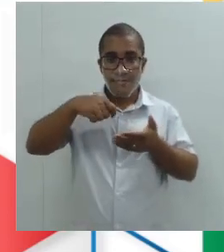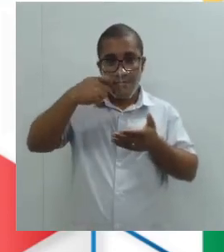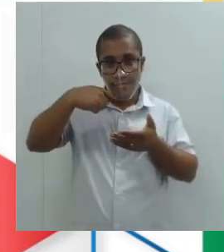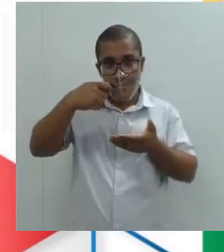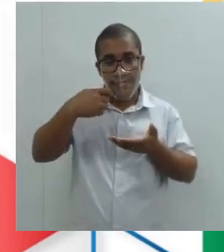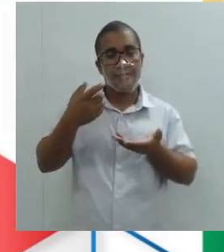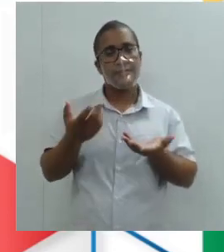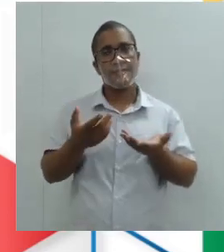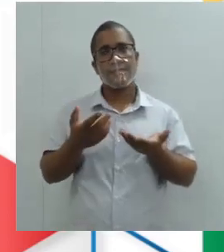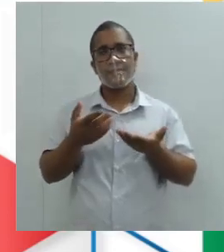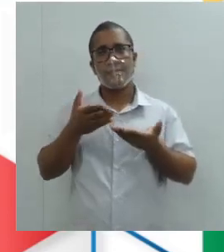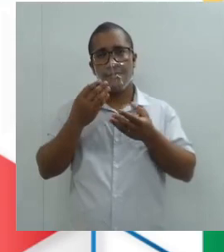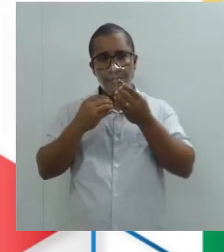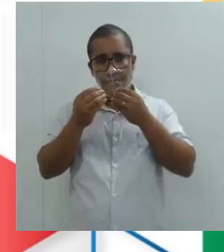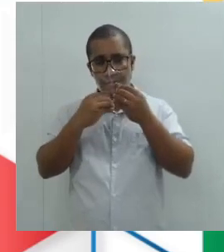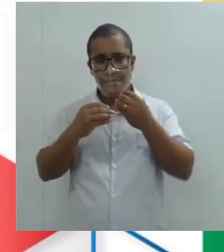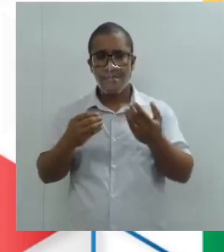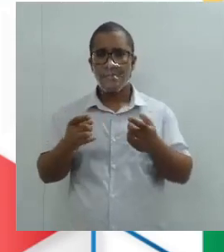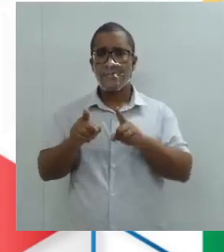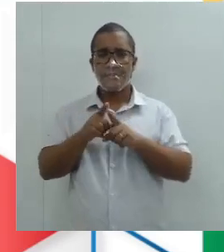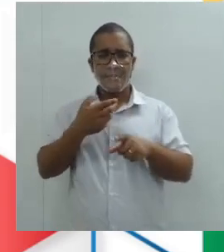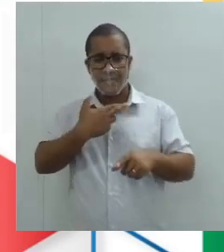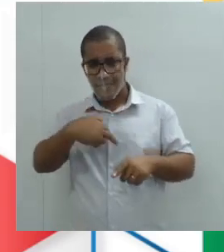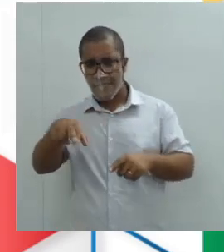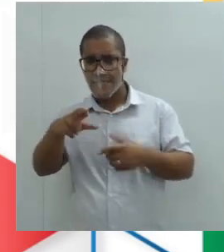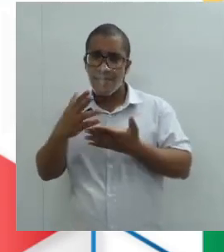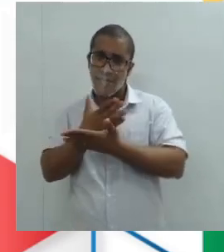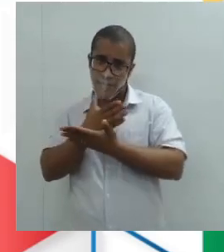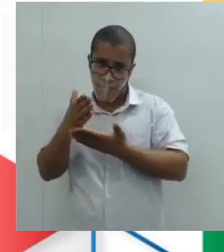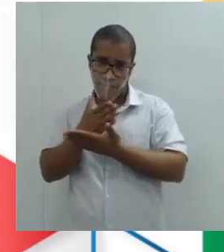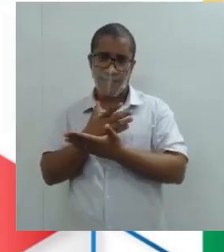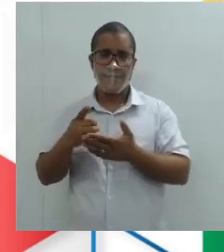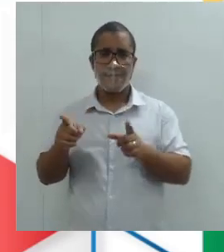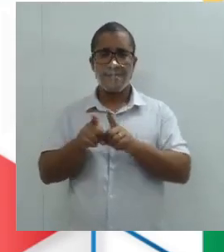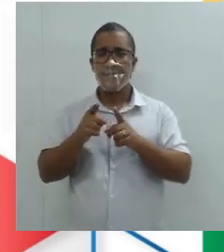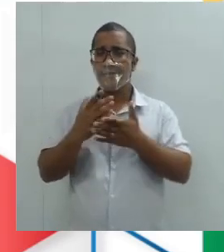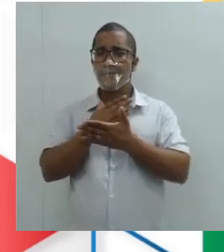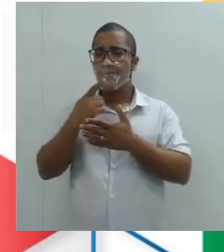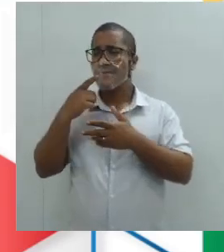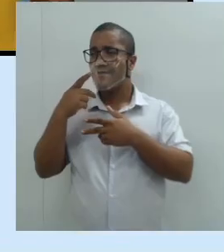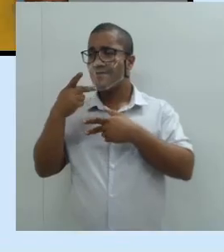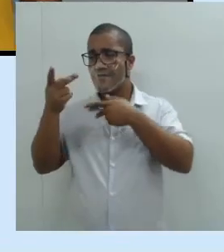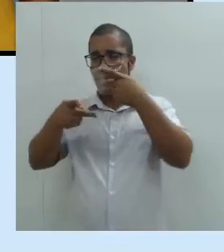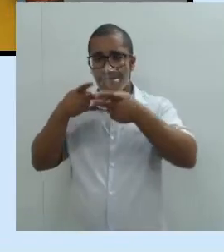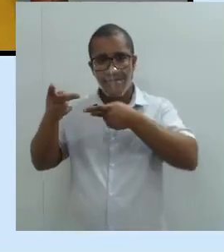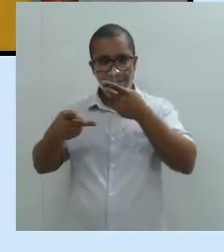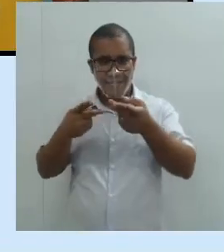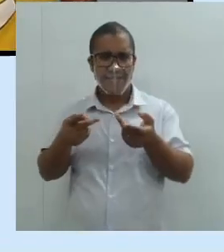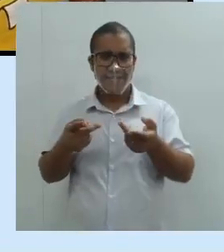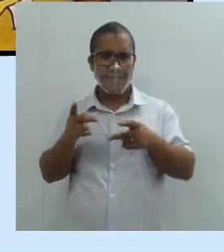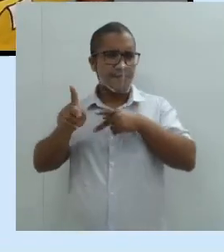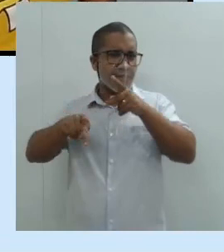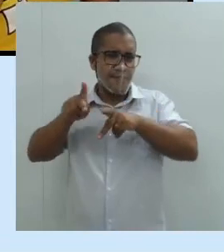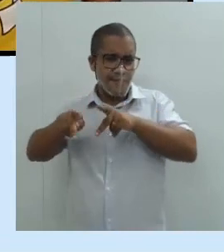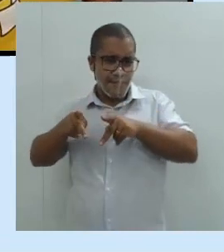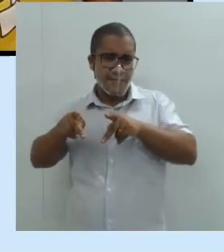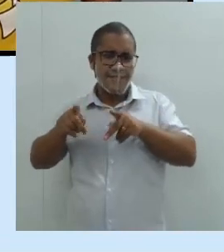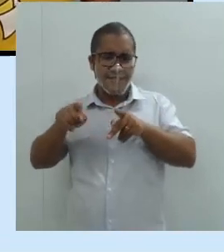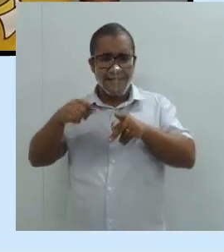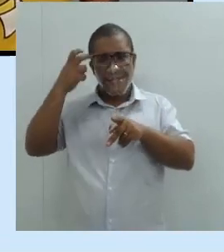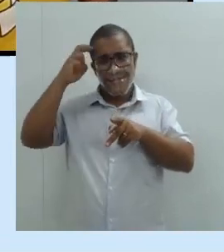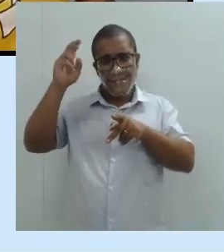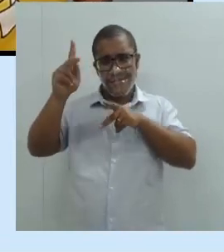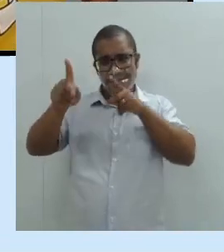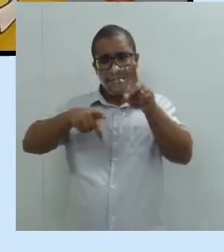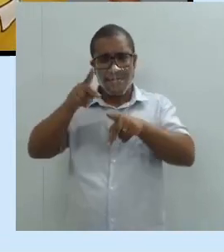rituais religiosos, os conjuntos de ditos populares e entre outros elementos. É aquela famosa cultura